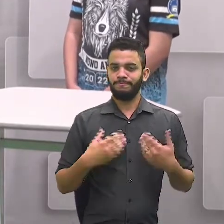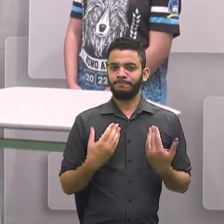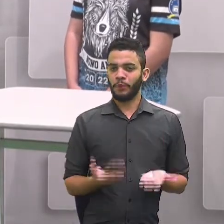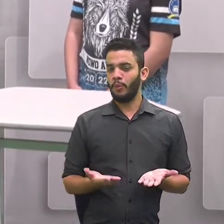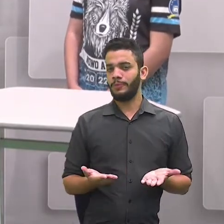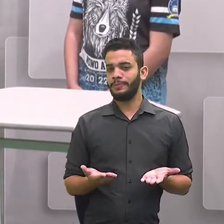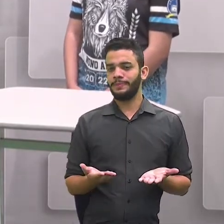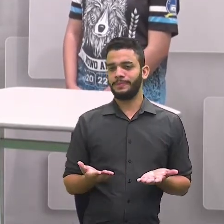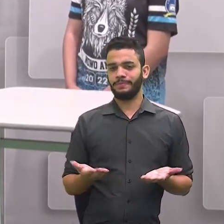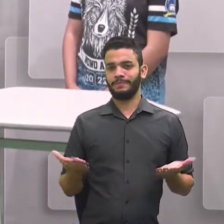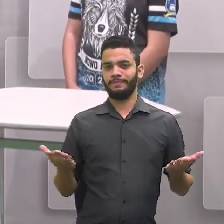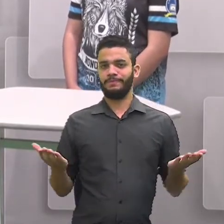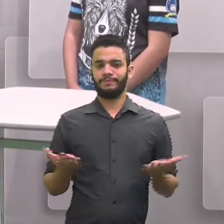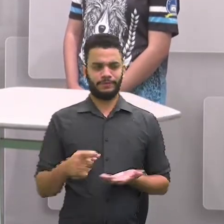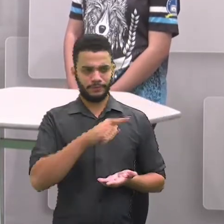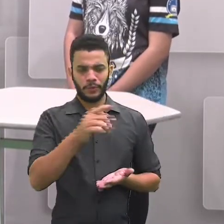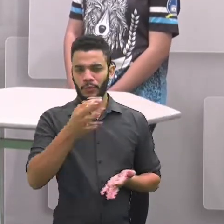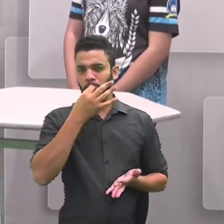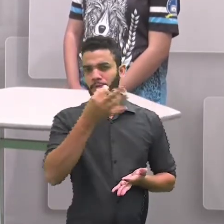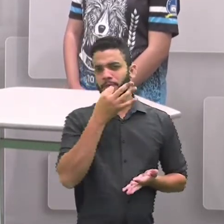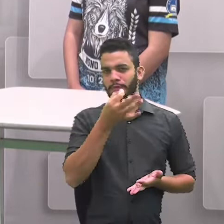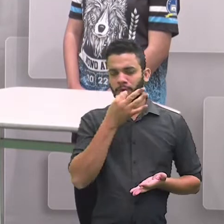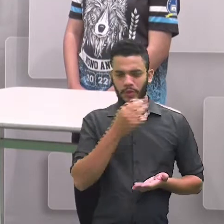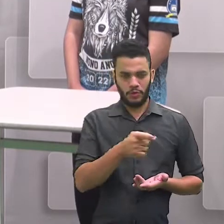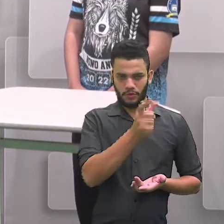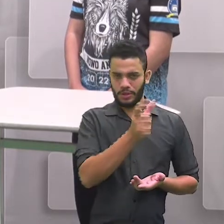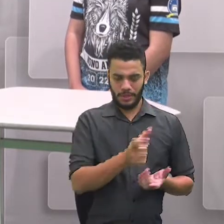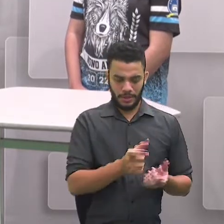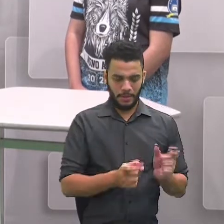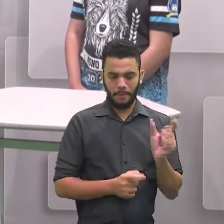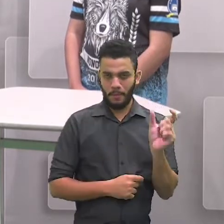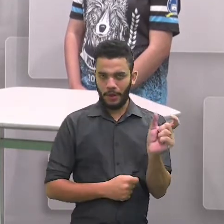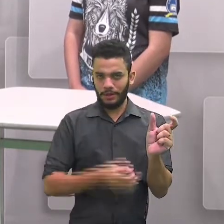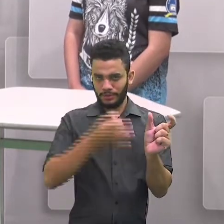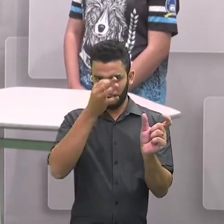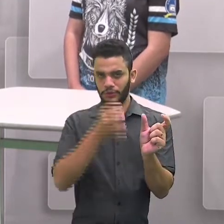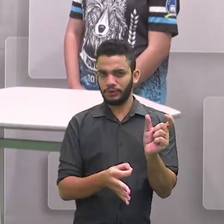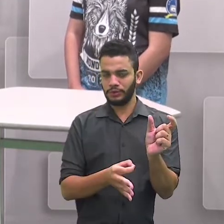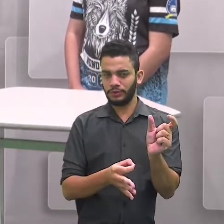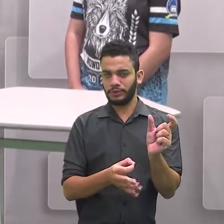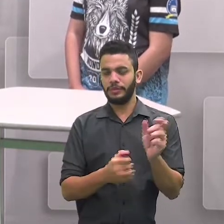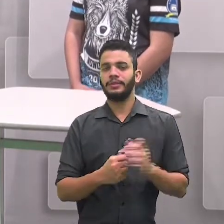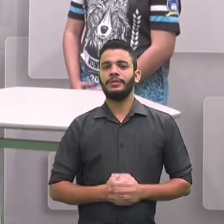E aí, pessoal? Será que ela acertou essa palavra?